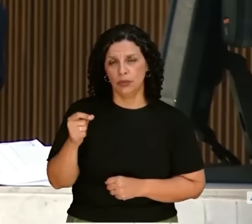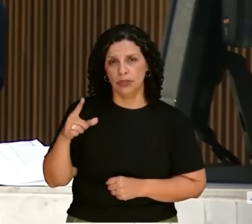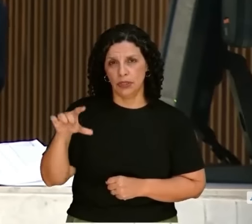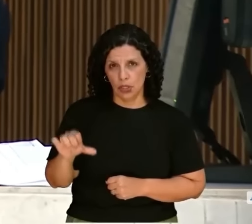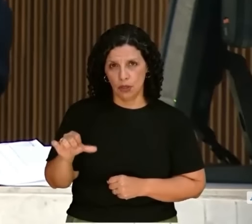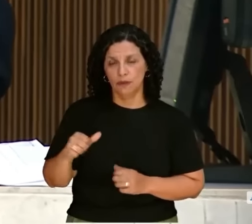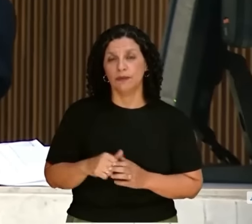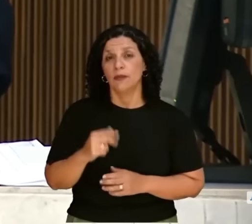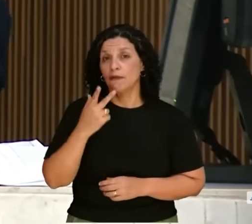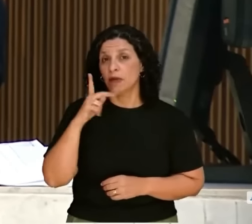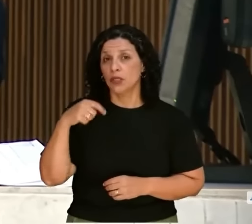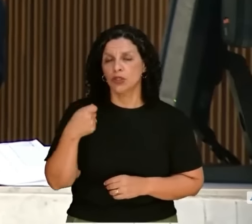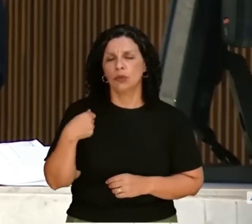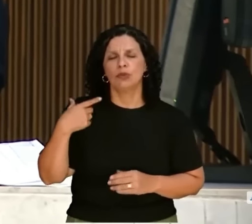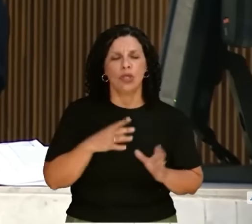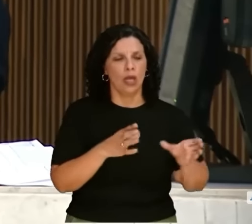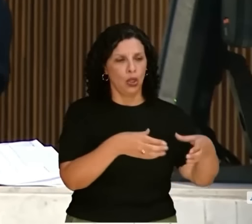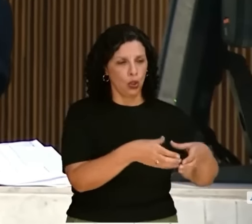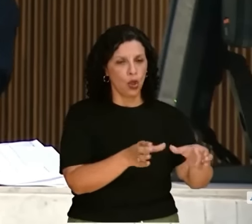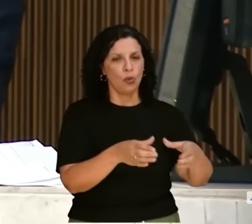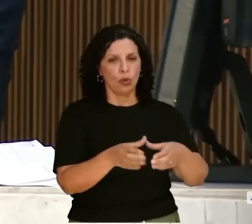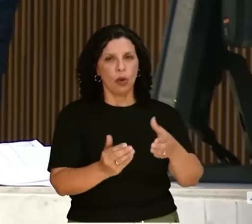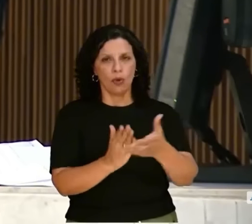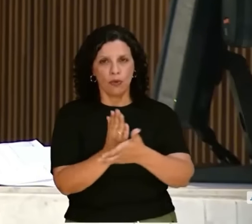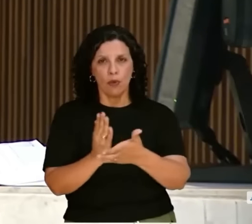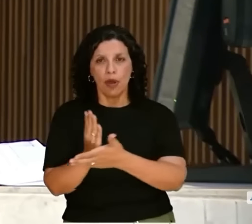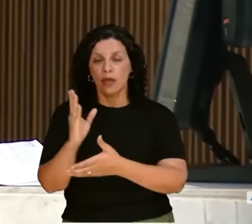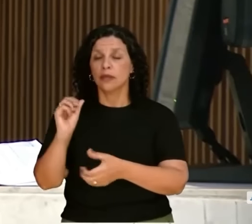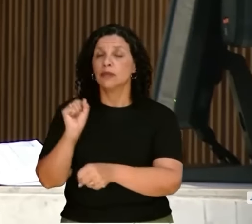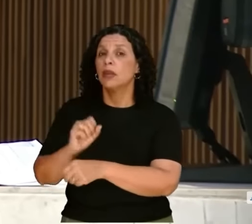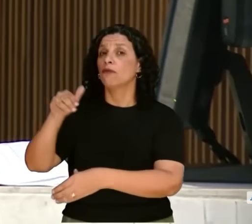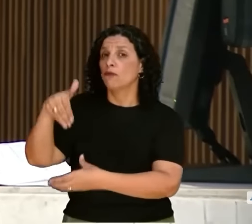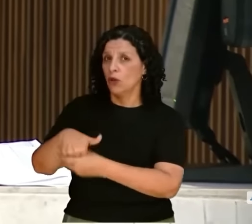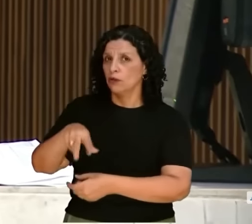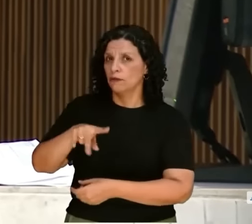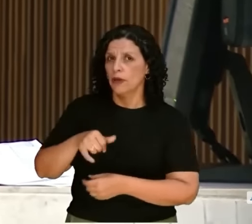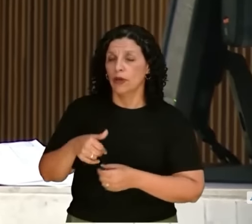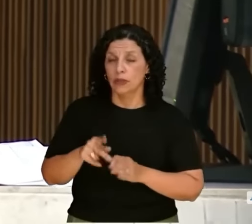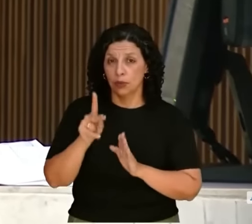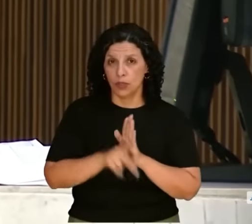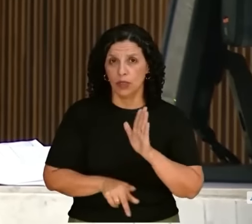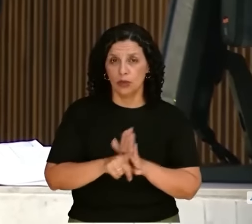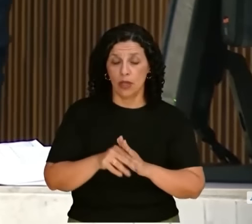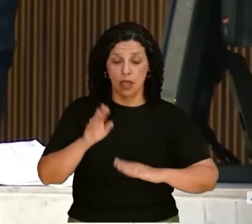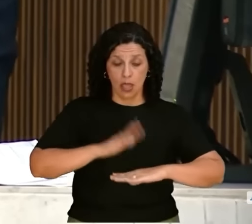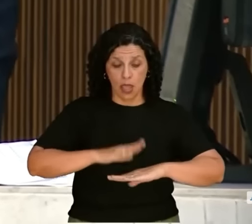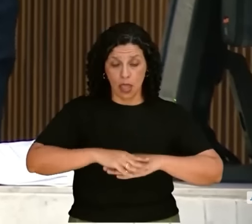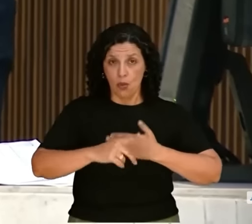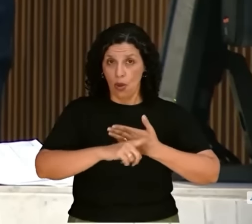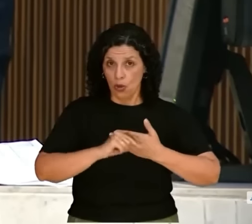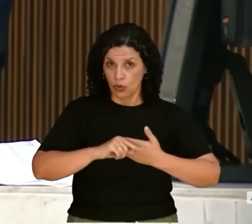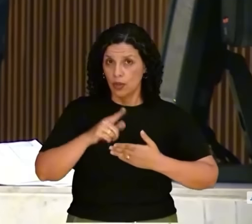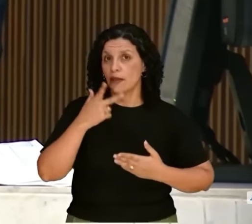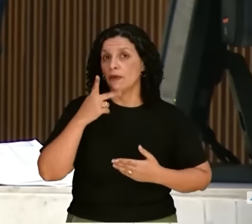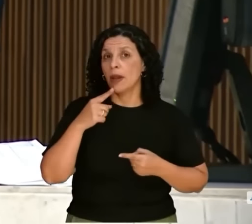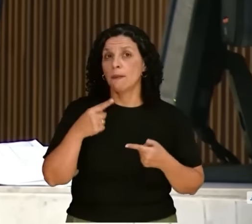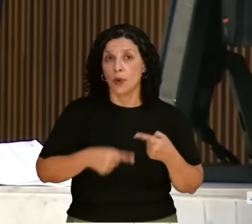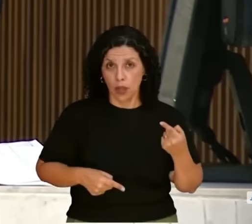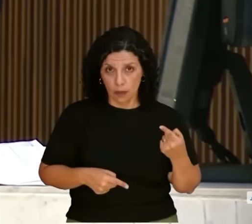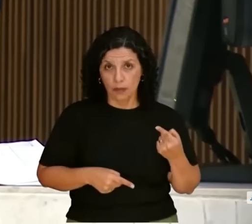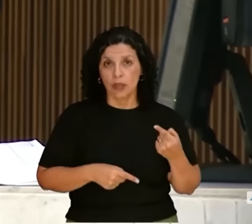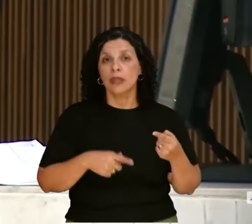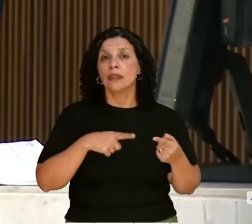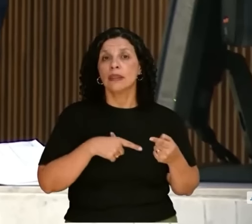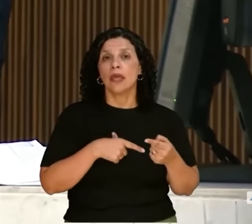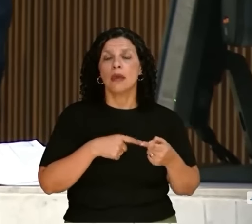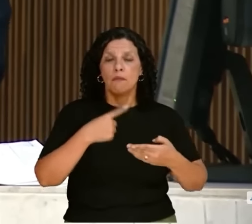778/2019, que já tramitou em todas as comissões e aguarda a votação. Esse projeto é de minha autoria. Ele proíbe a cobrança